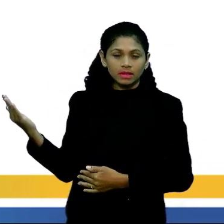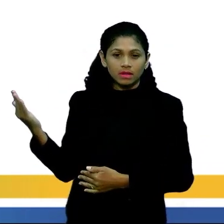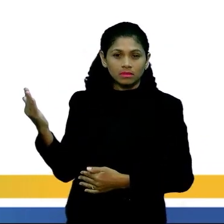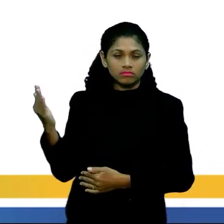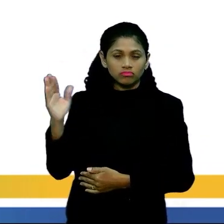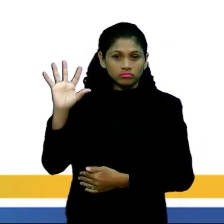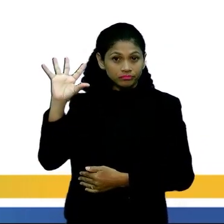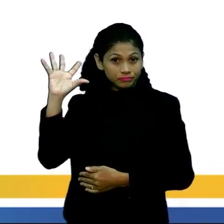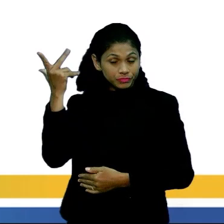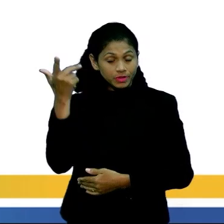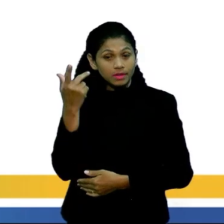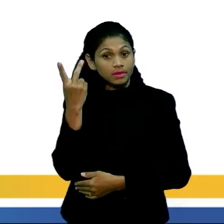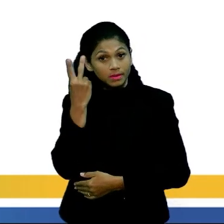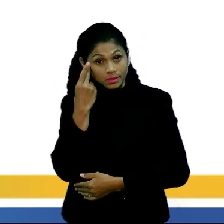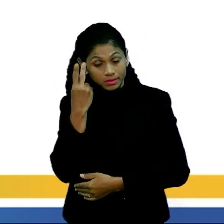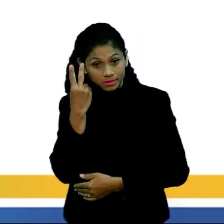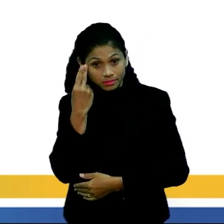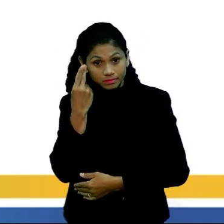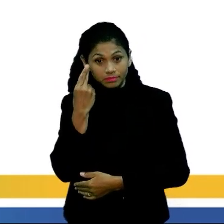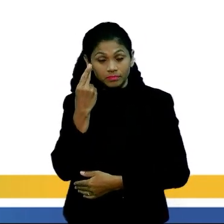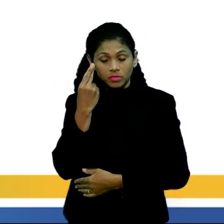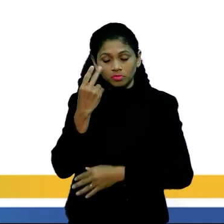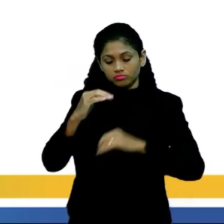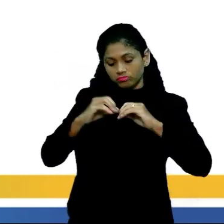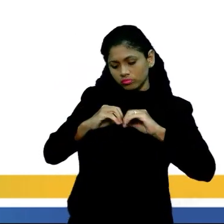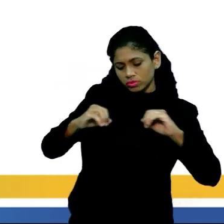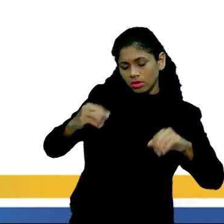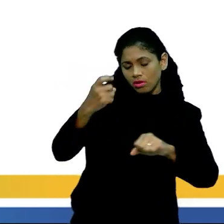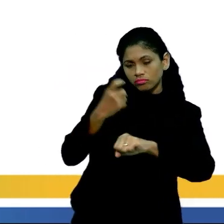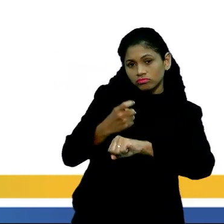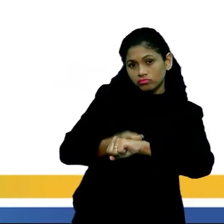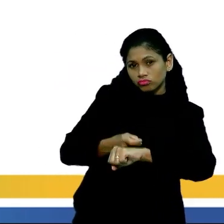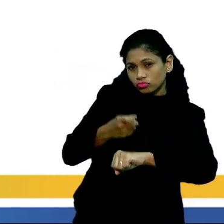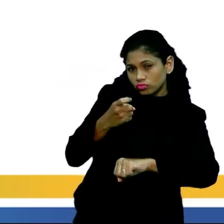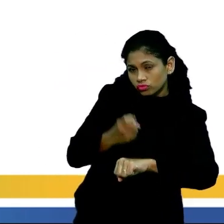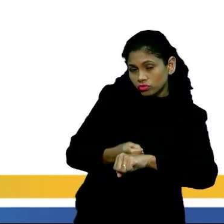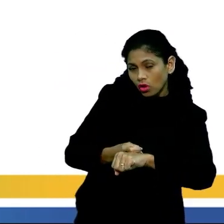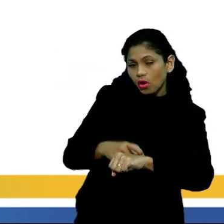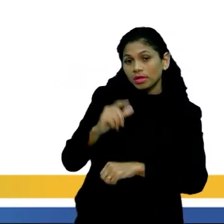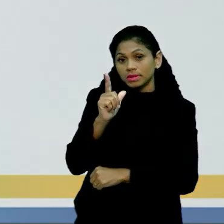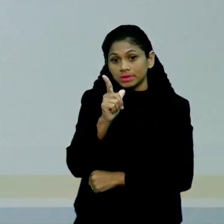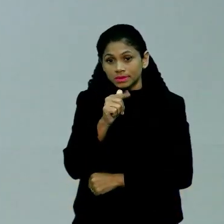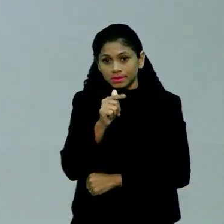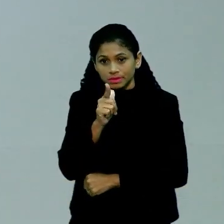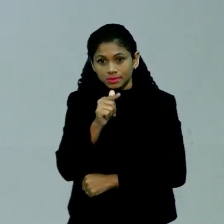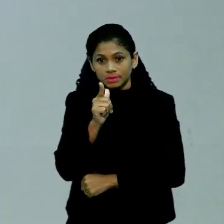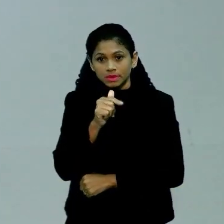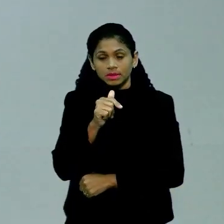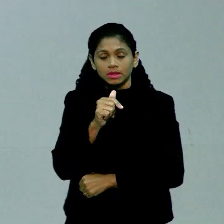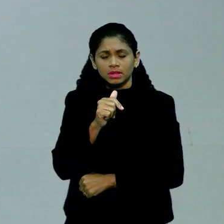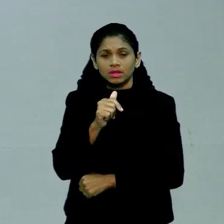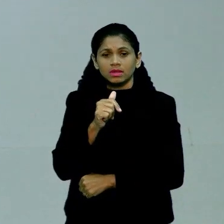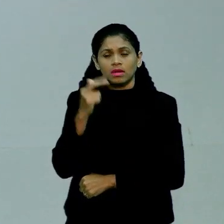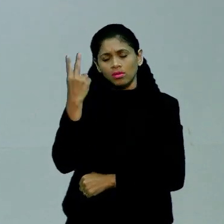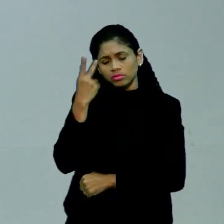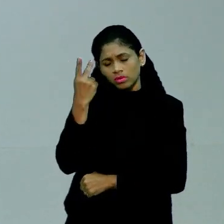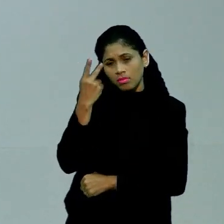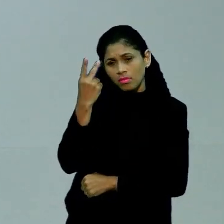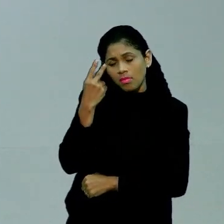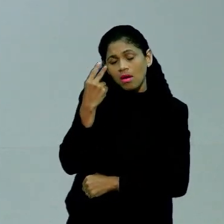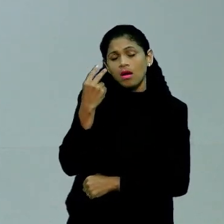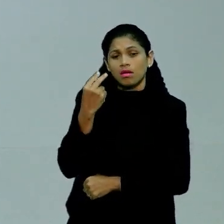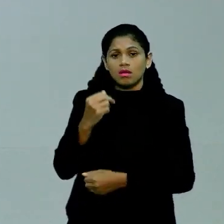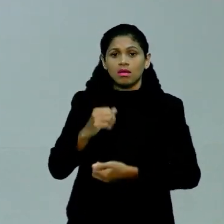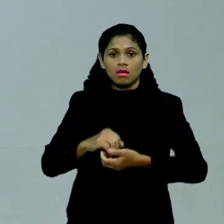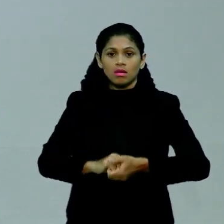e eu preciso separar um sólido de um líquido, né? É muito comum a evaporação aparecer nas salinas, por